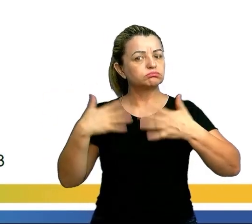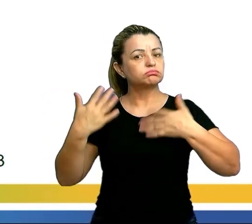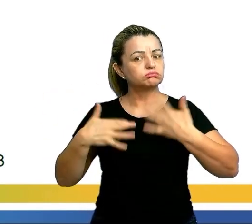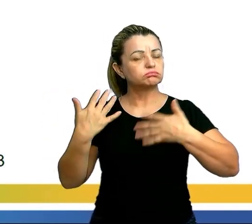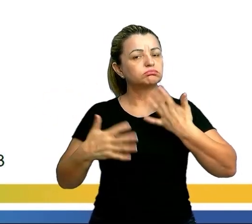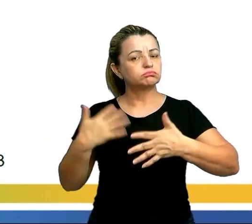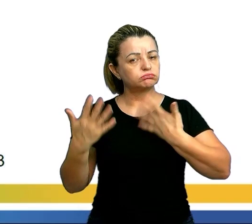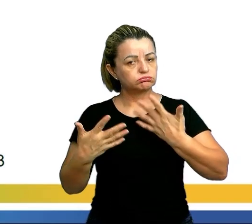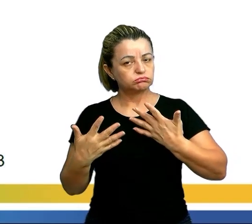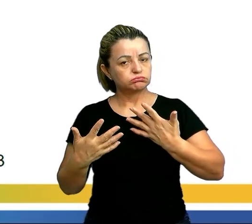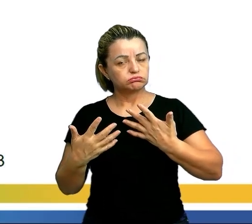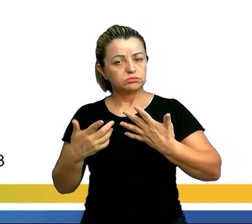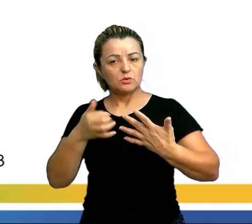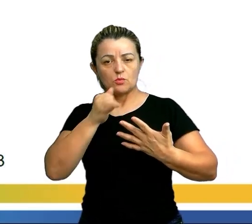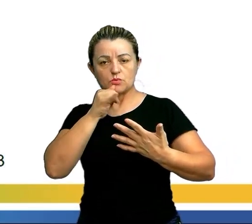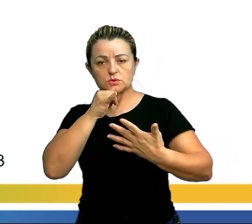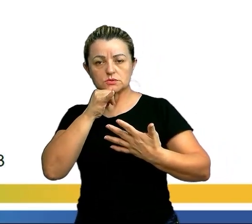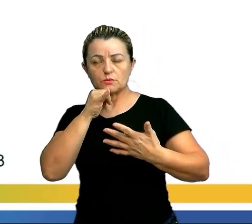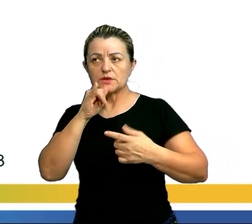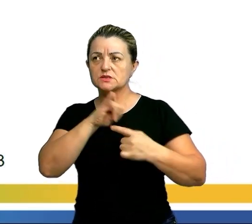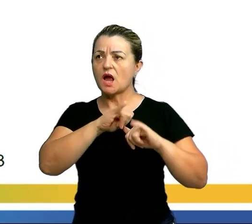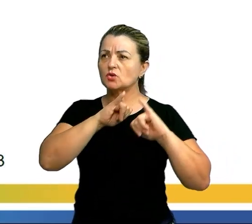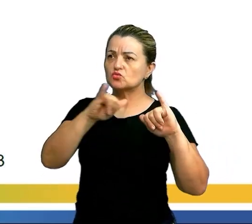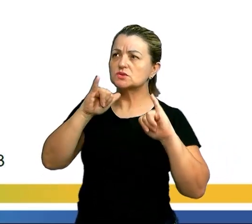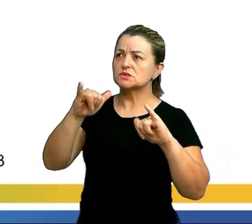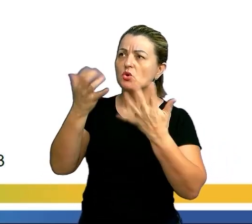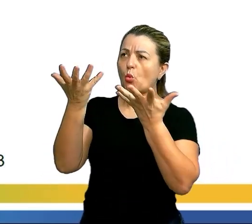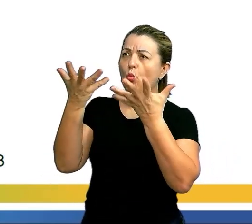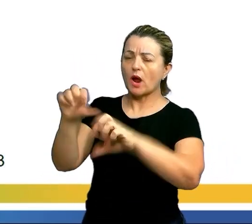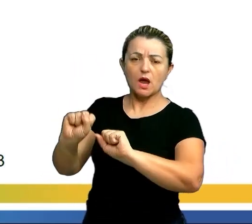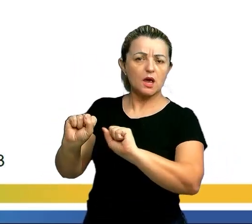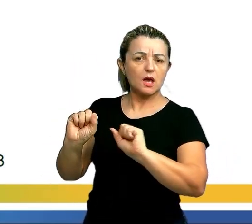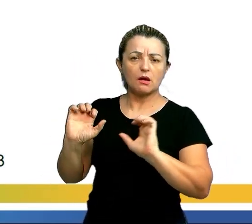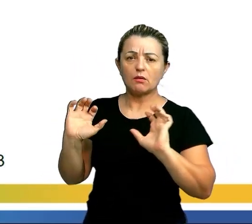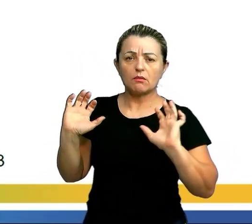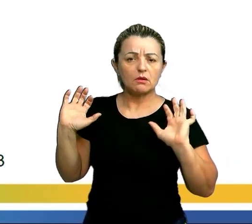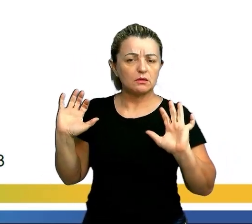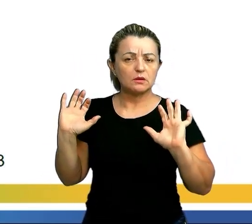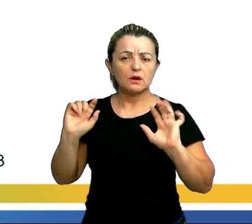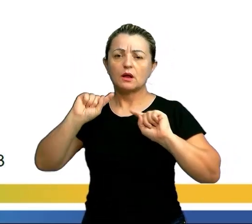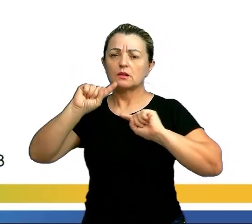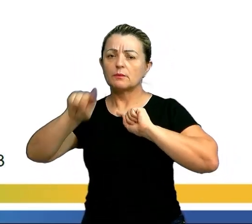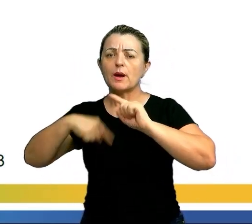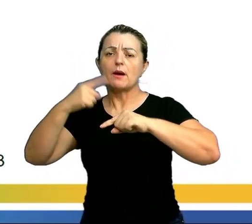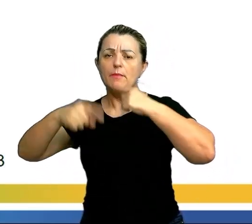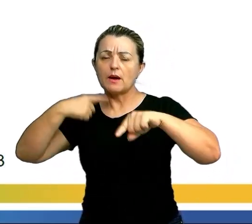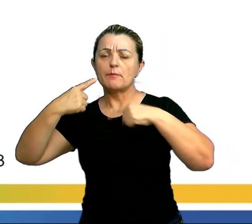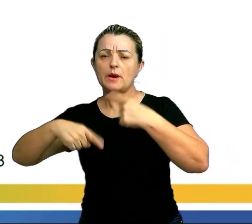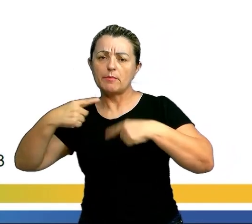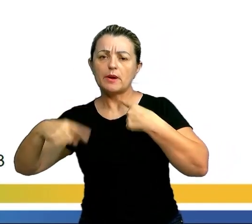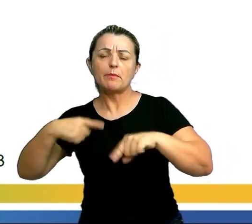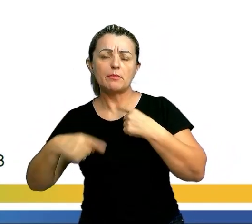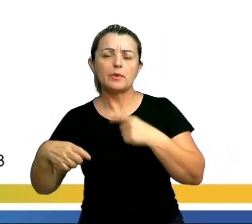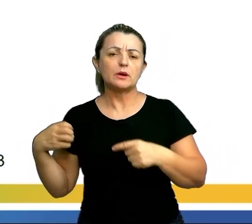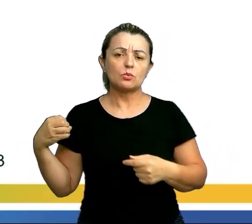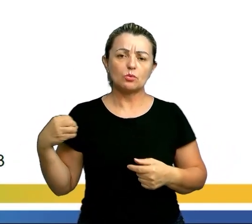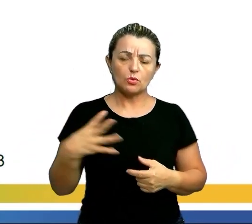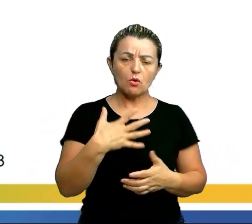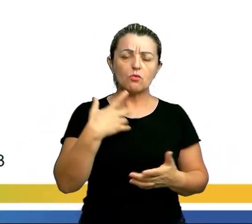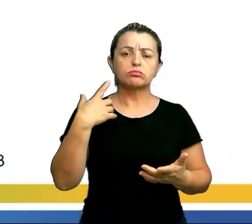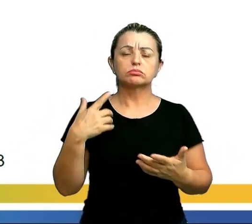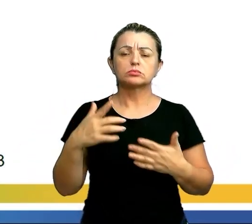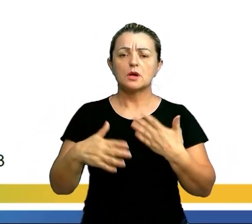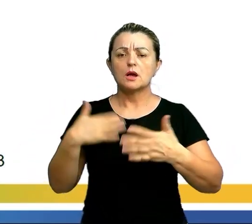ele evoca a sua vontade e depois de um tempo, a partir de novas discussões, né,